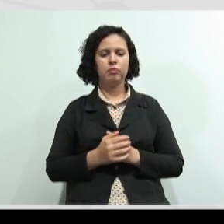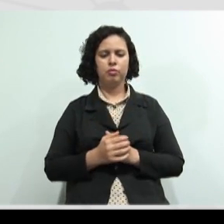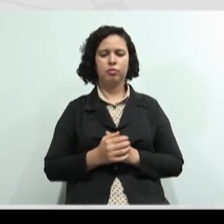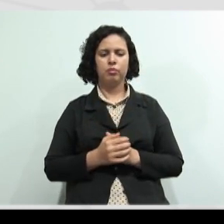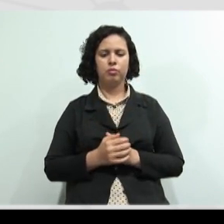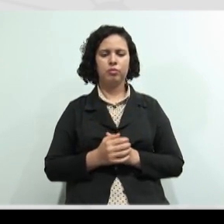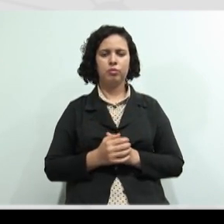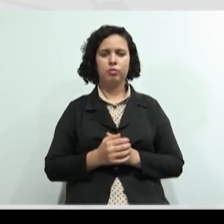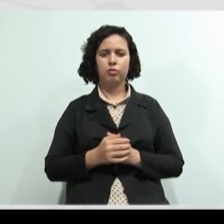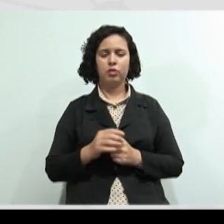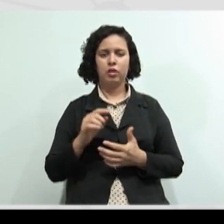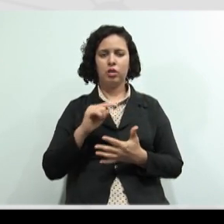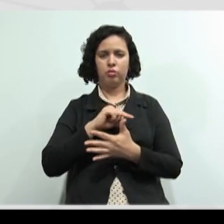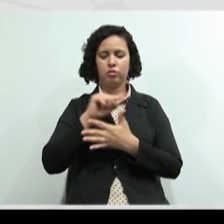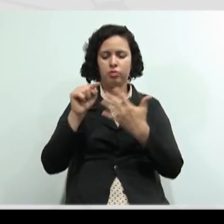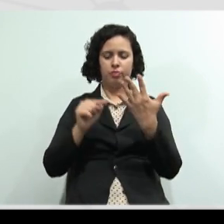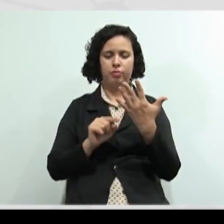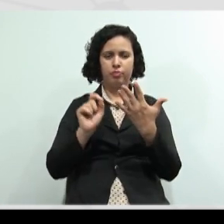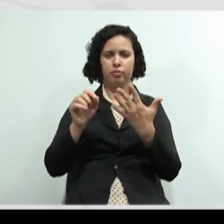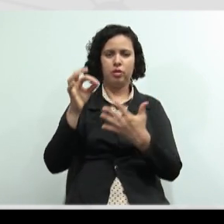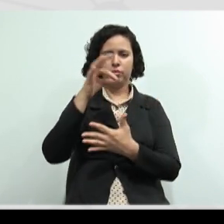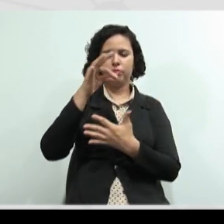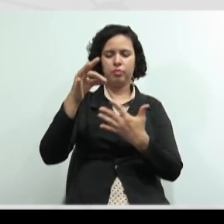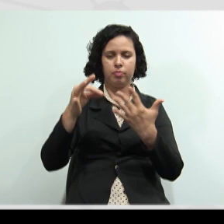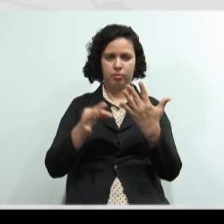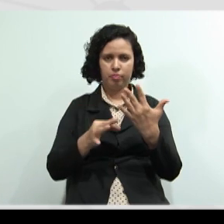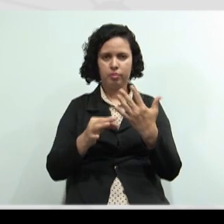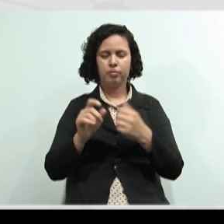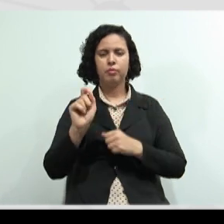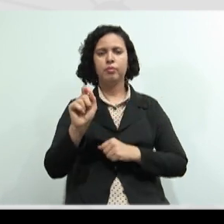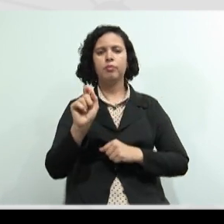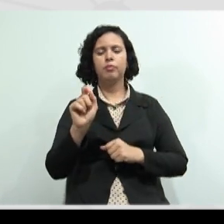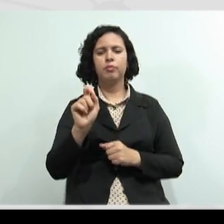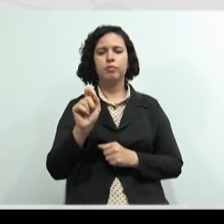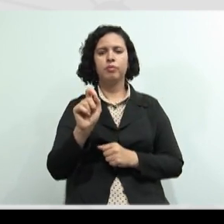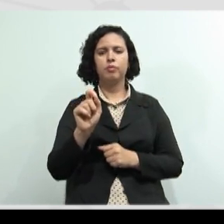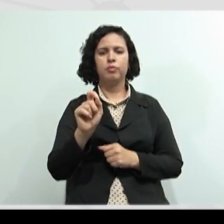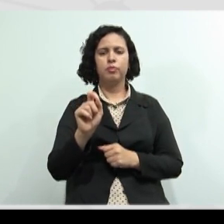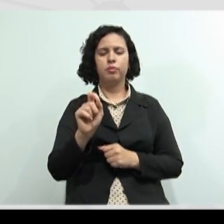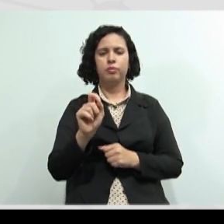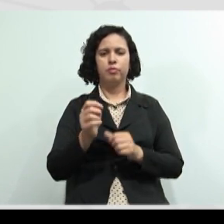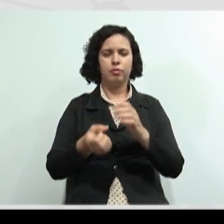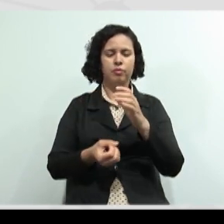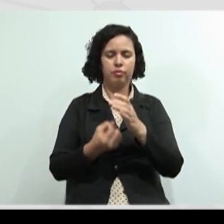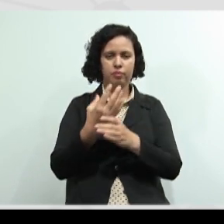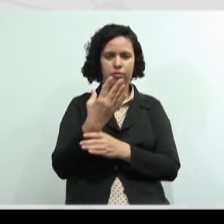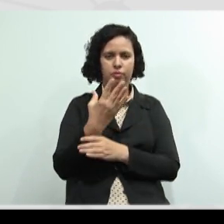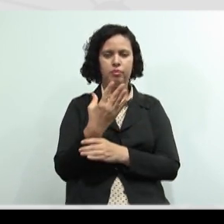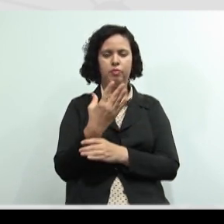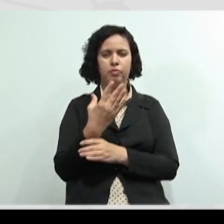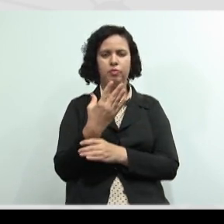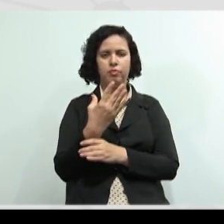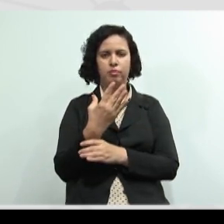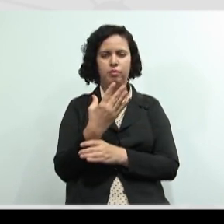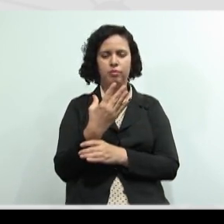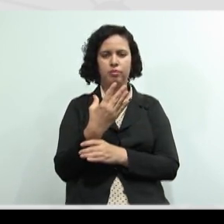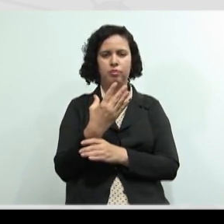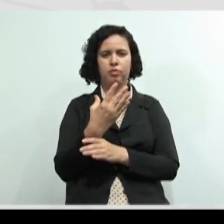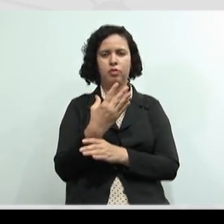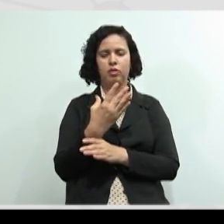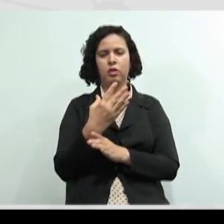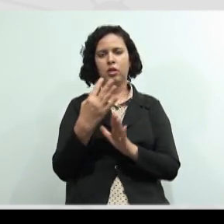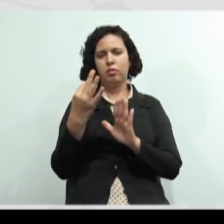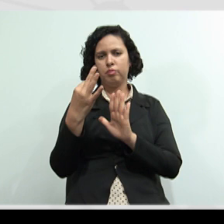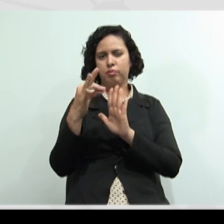5 critérios, 2 aqui no primeiro slide, esses outros 3, vão formar os critérios